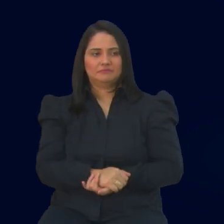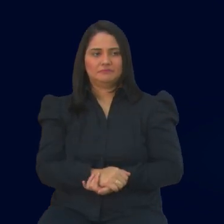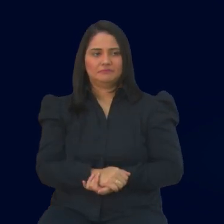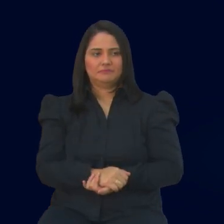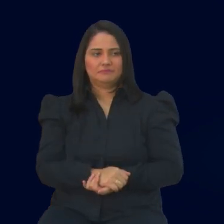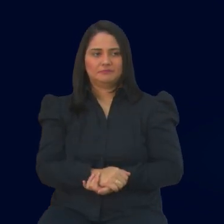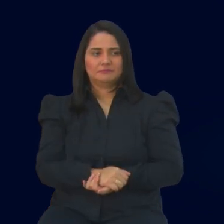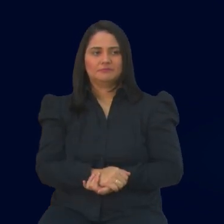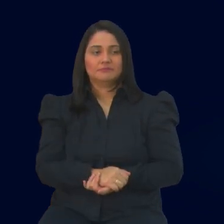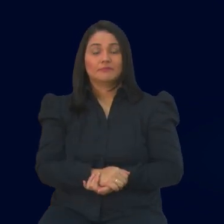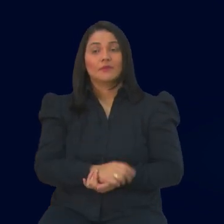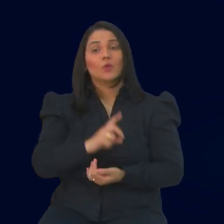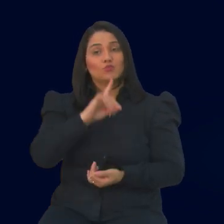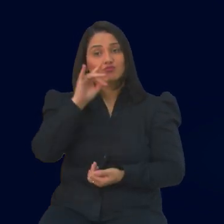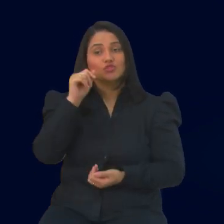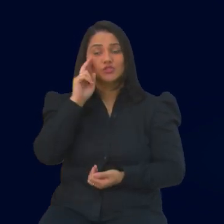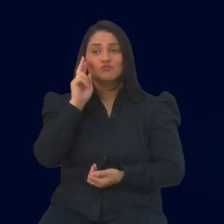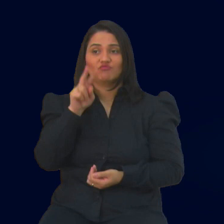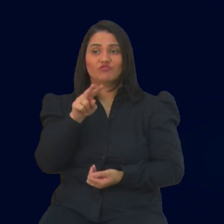Outro dia eu ouvi